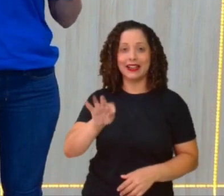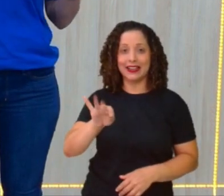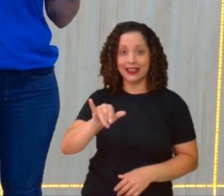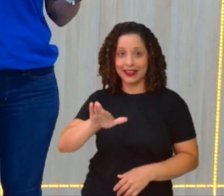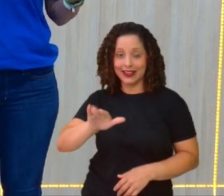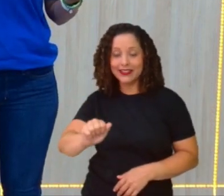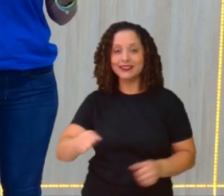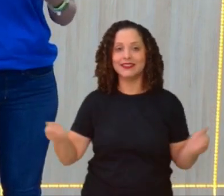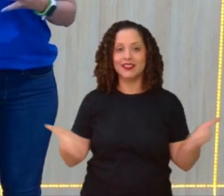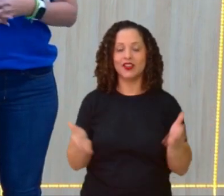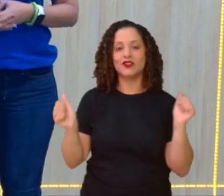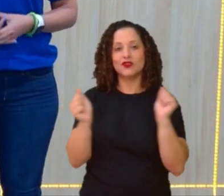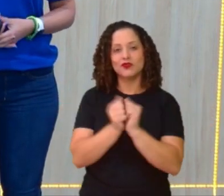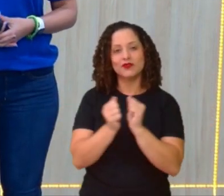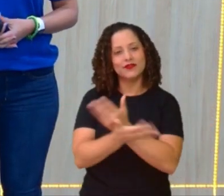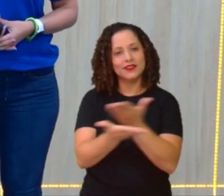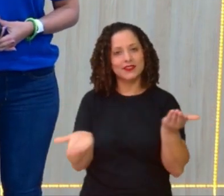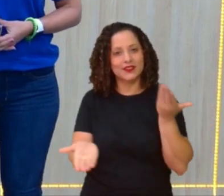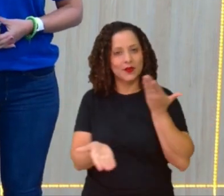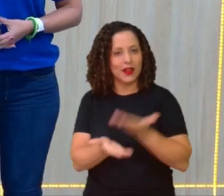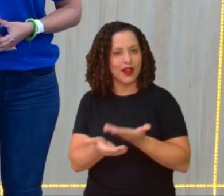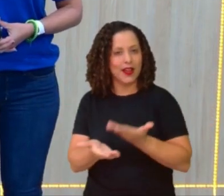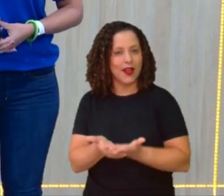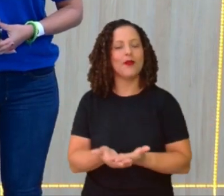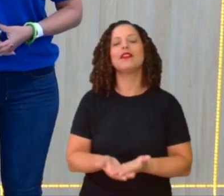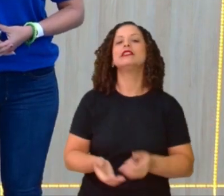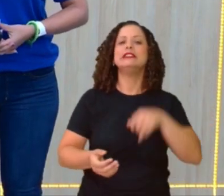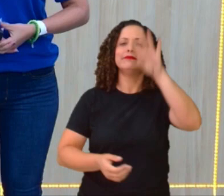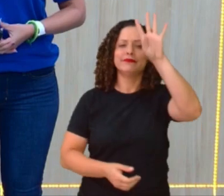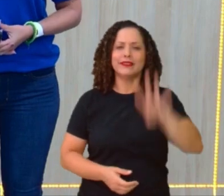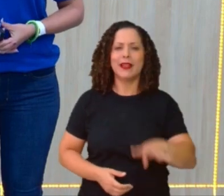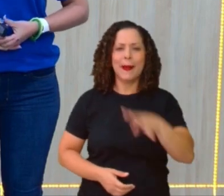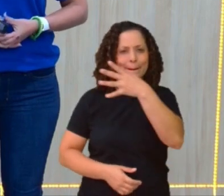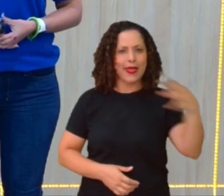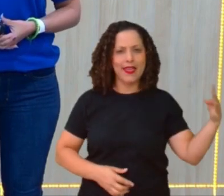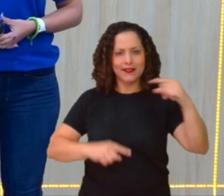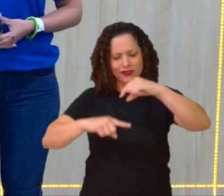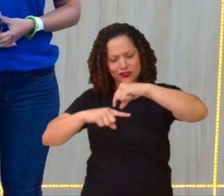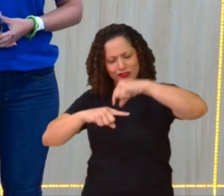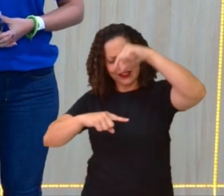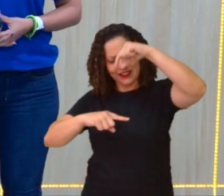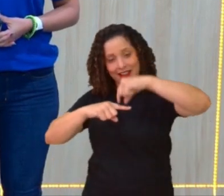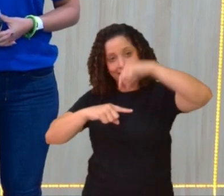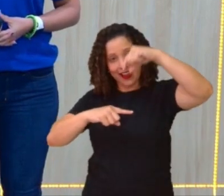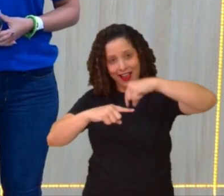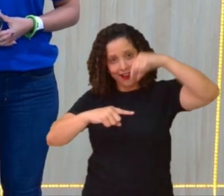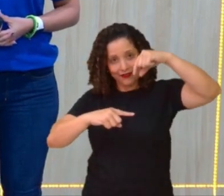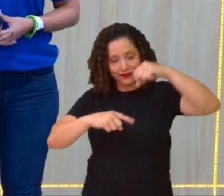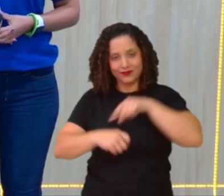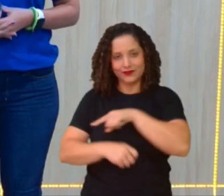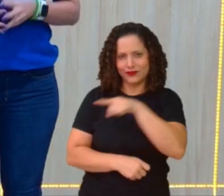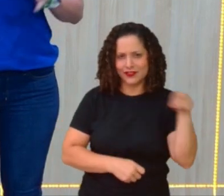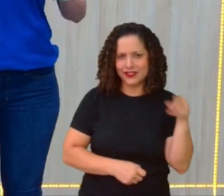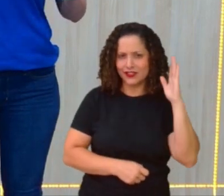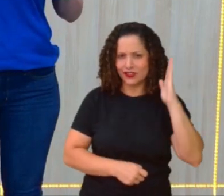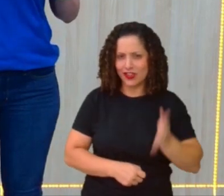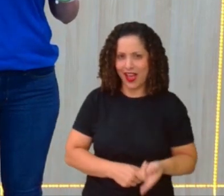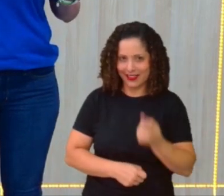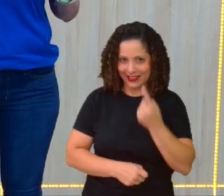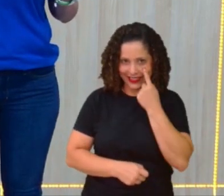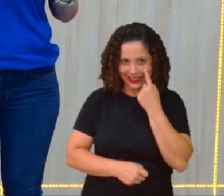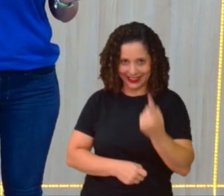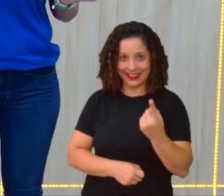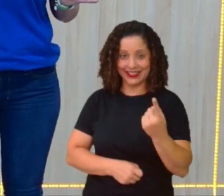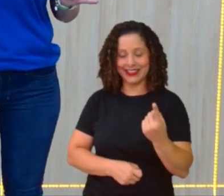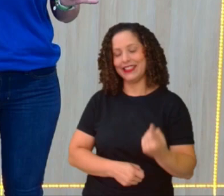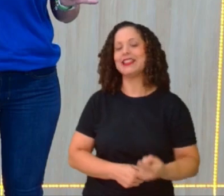irei acompanhar vocês hoje em uma aula que fala sobre tabelas e gráficos. E aí, todo mundo já antenados